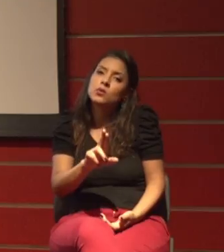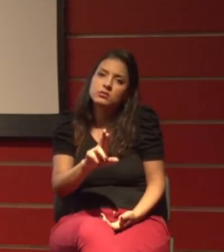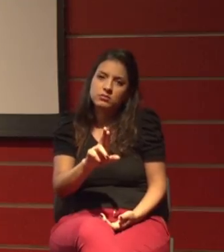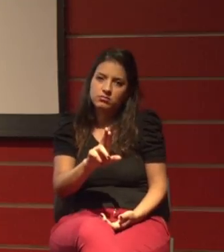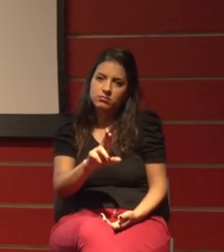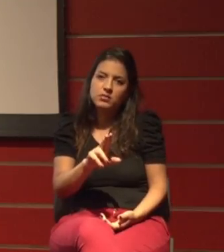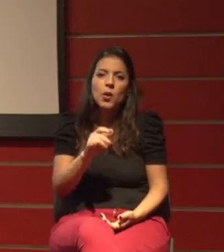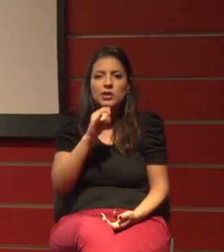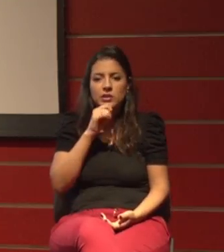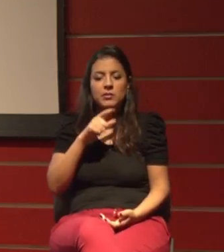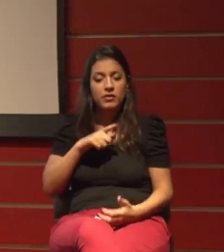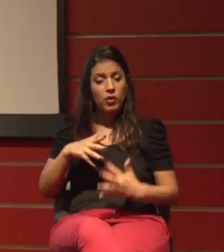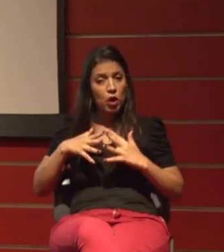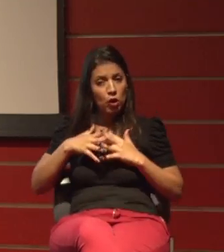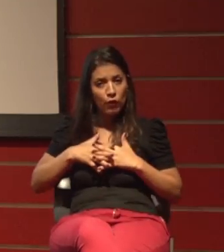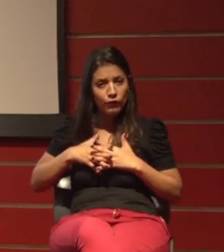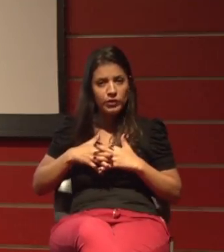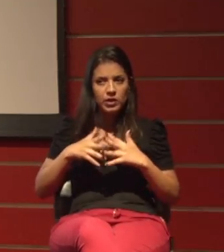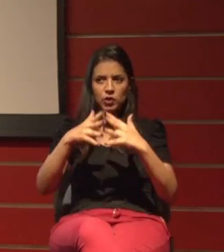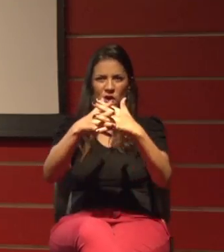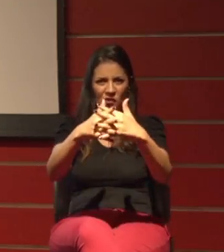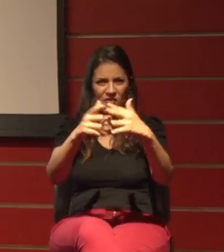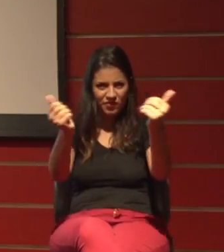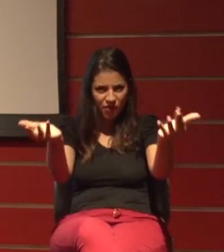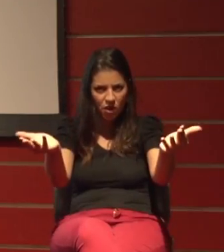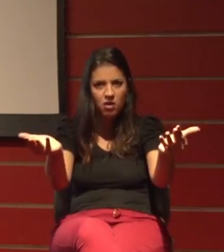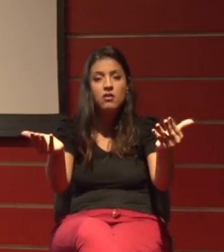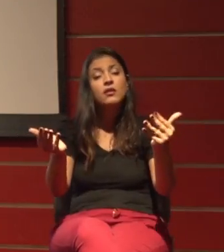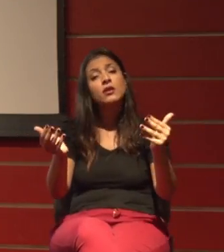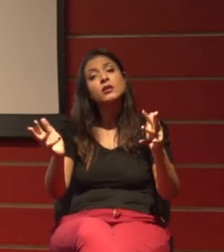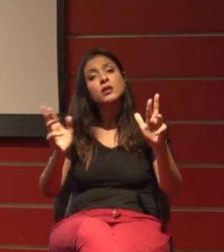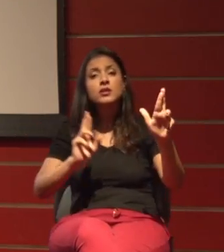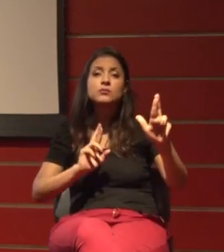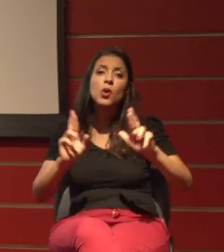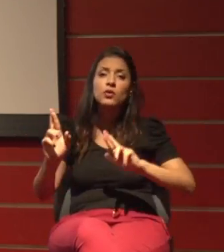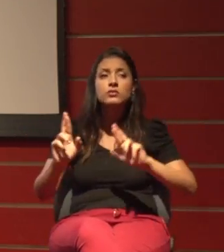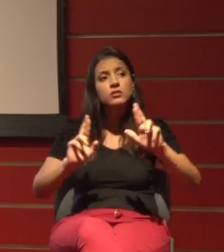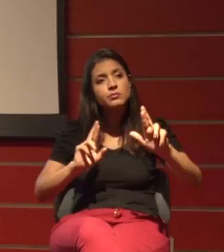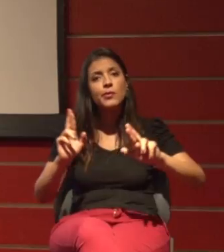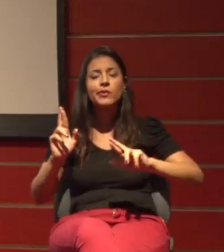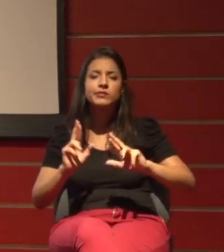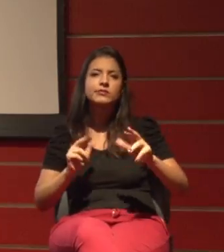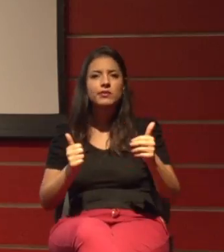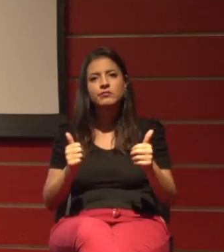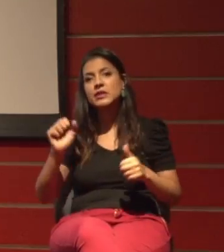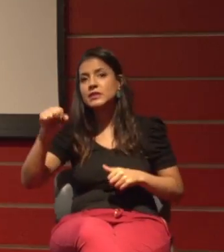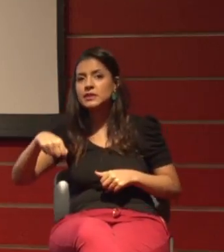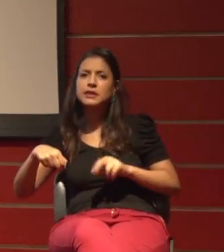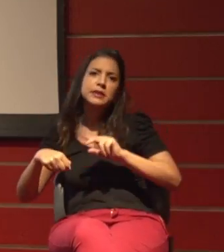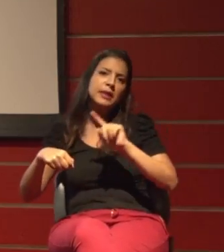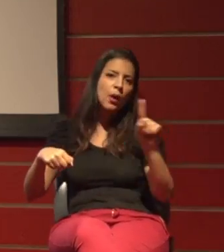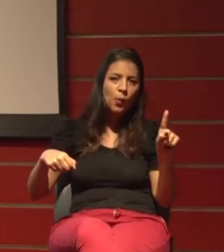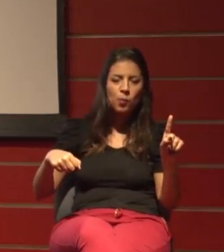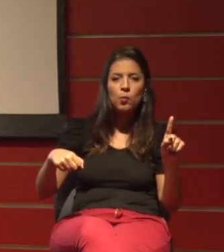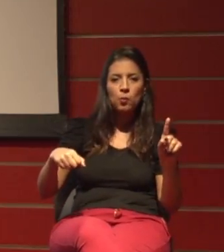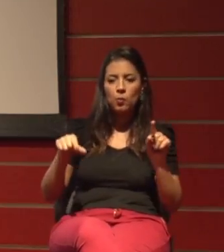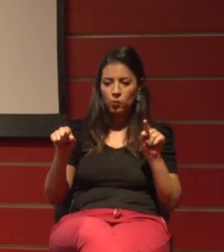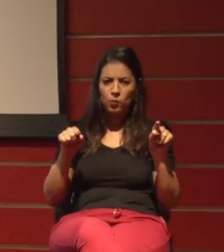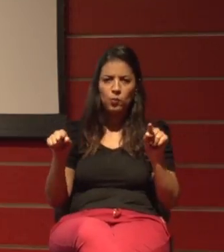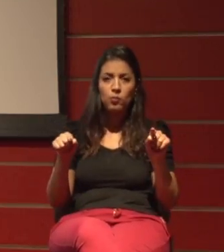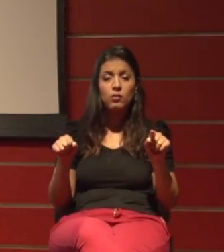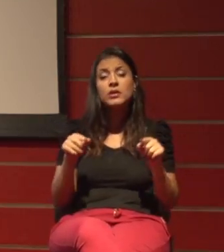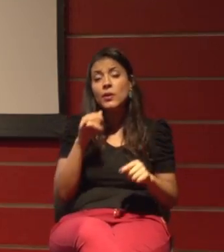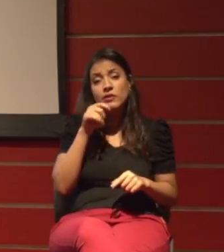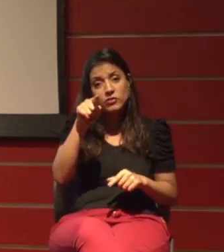feitas a partir dos conflitos e geralmente essa resposta é sim ou não né você pode mudar de ideia no